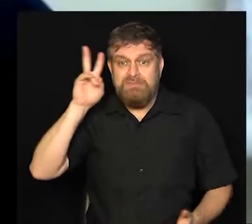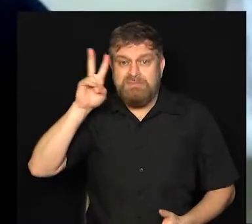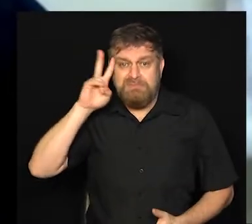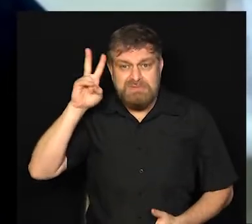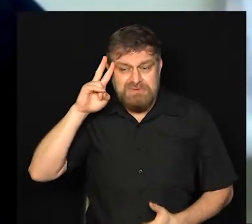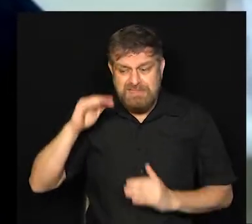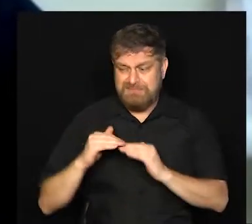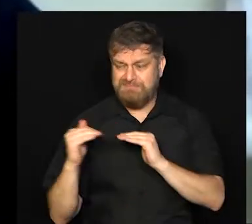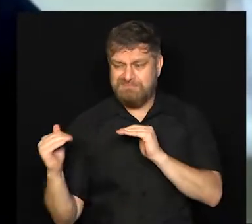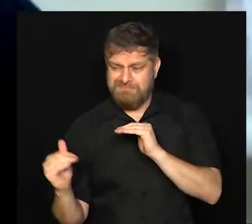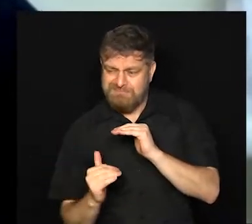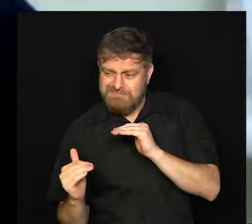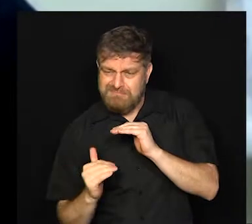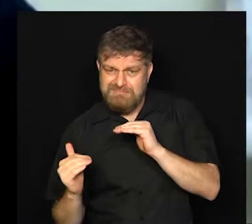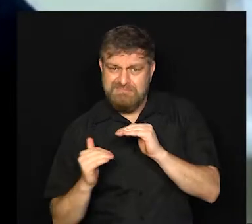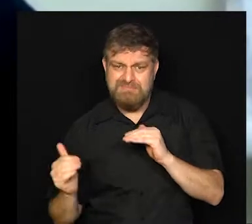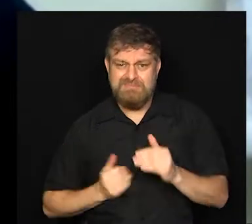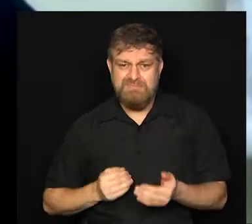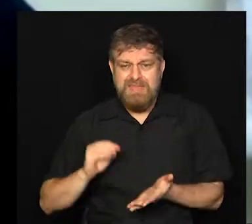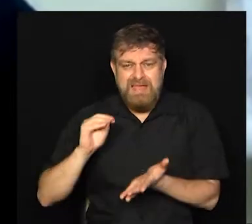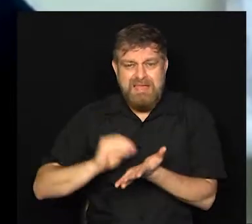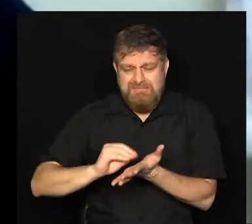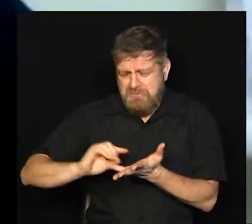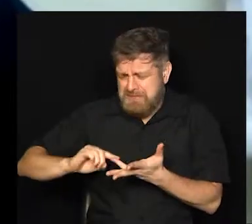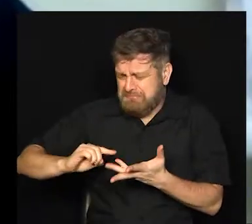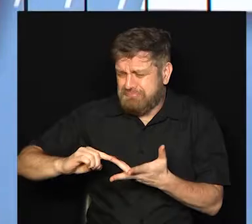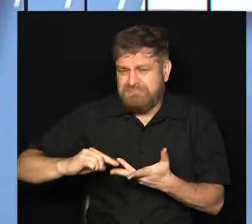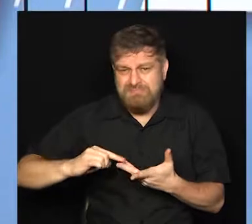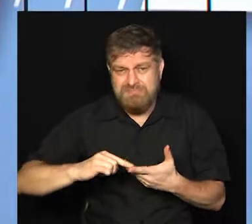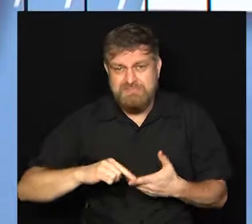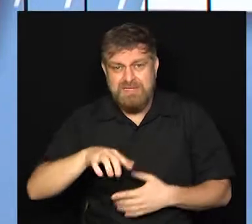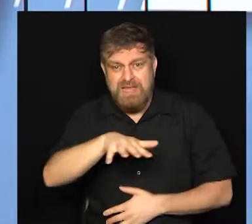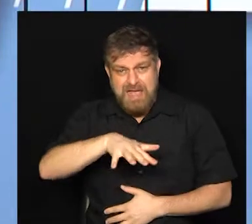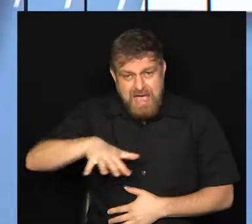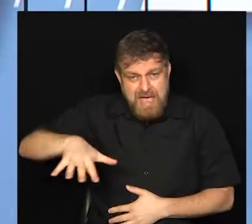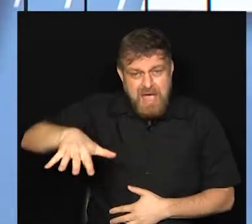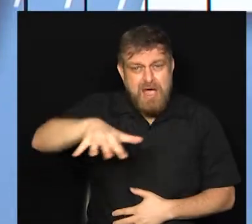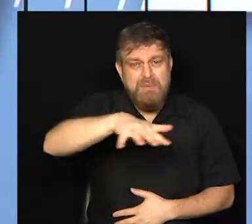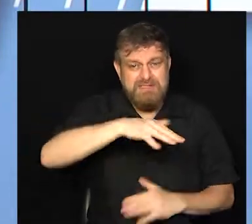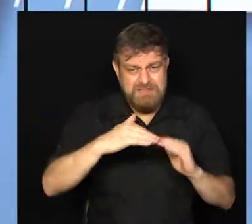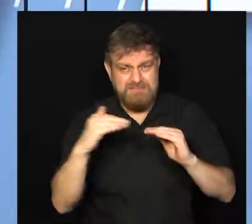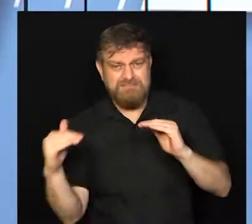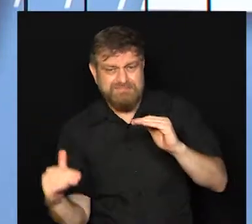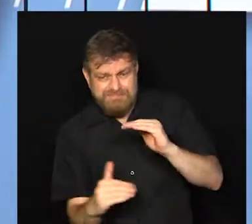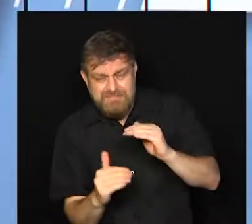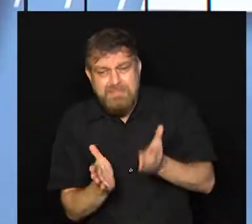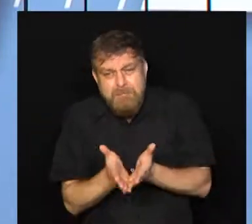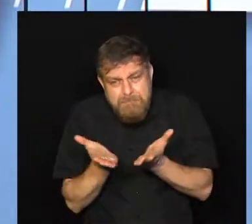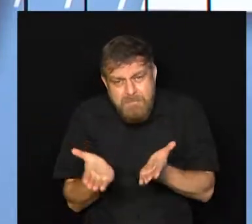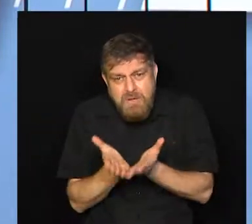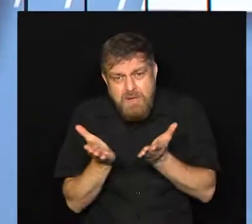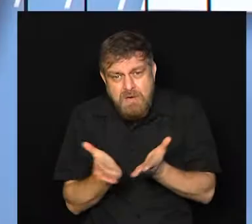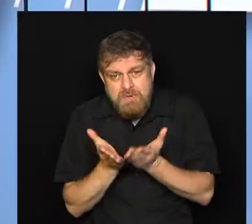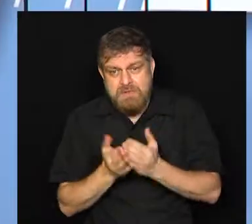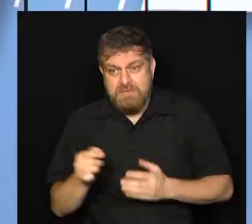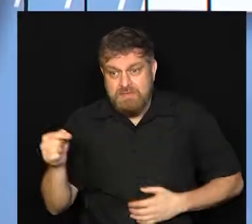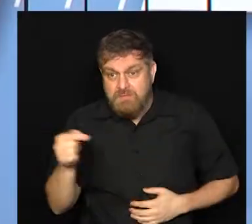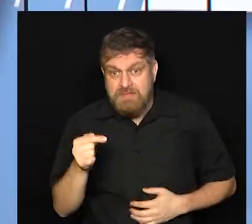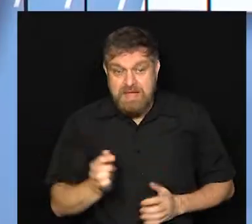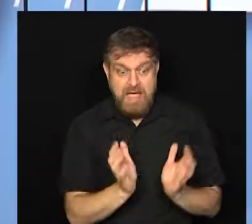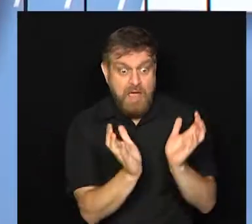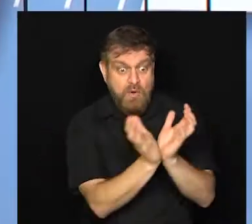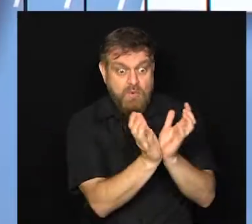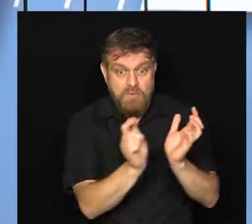história, da falta de recursos aqui da comunidade. É uma região bastante carente, né, gente? Então, é uma oportunidade de dar um